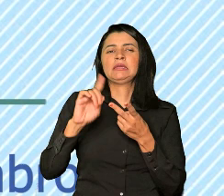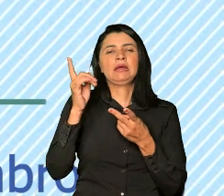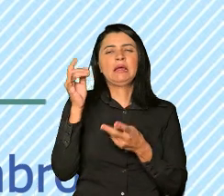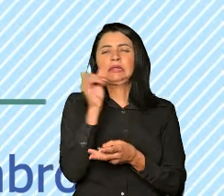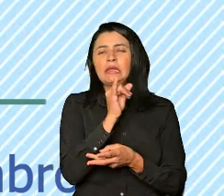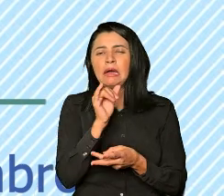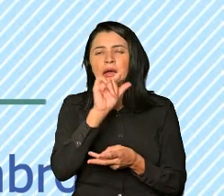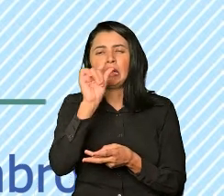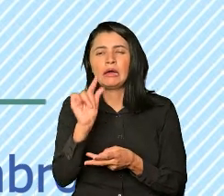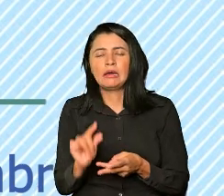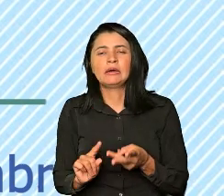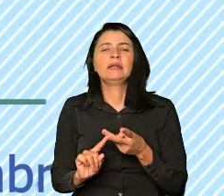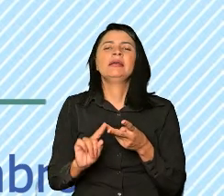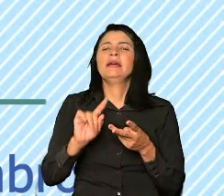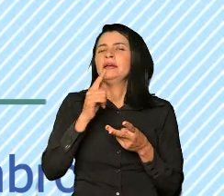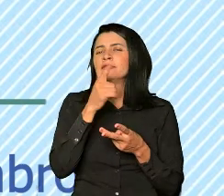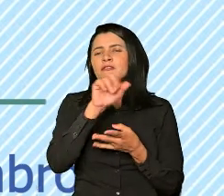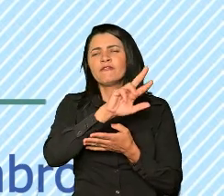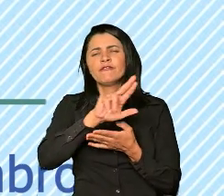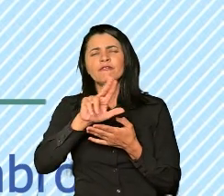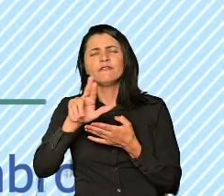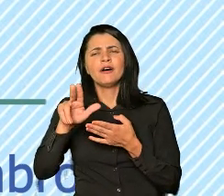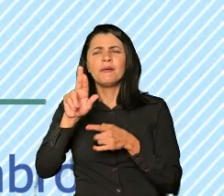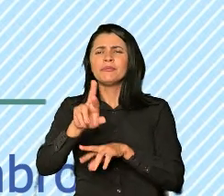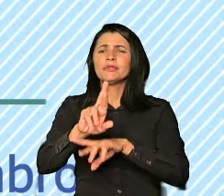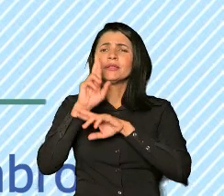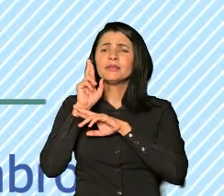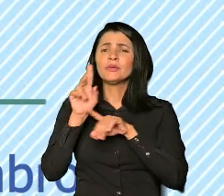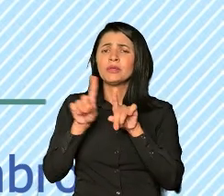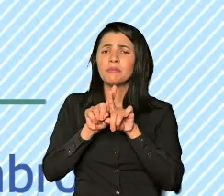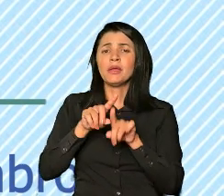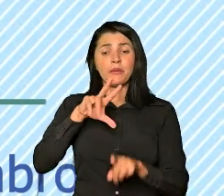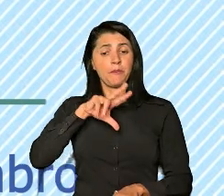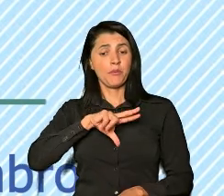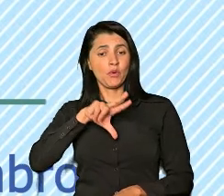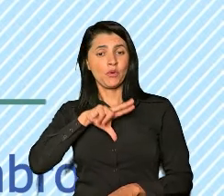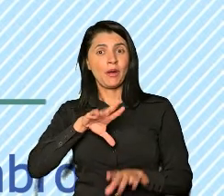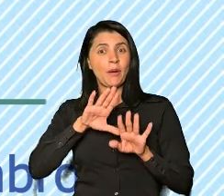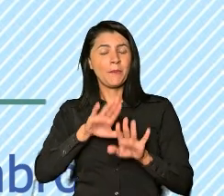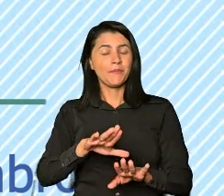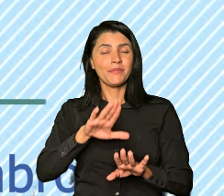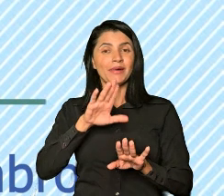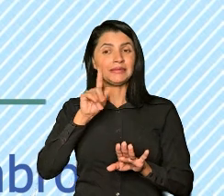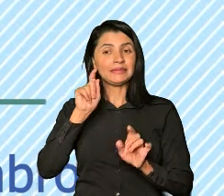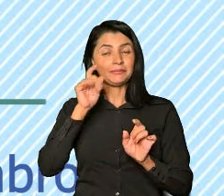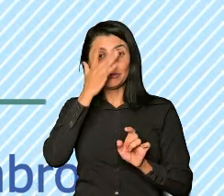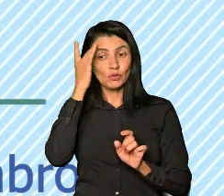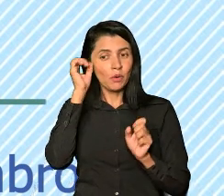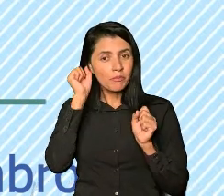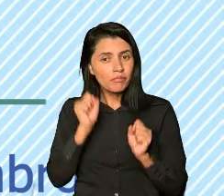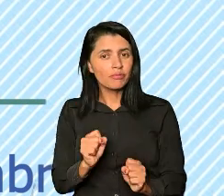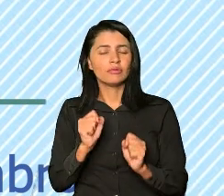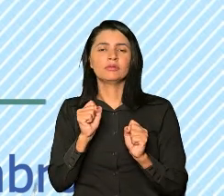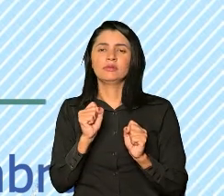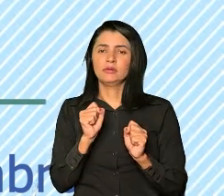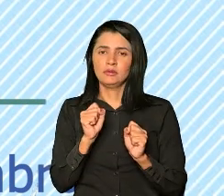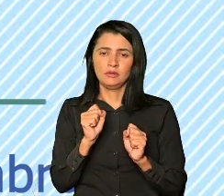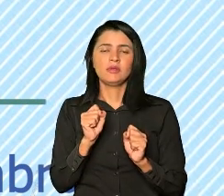vai ter, né, Anitta? Você vai ter várias representações também em Portugal. Mas só quem poderia